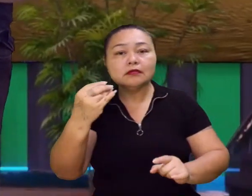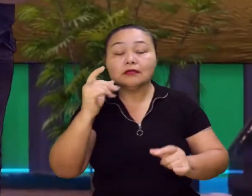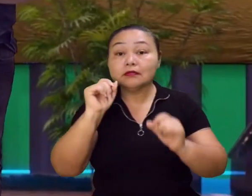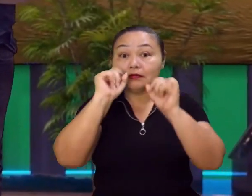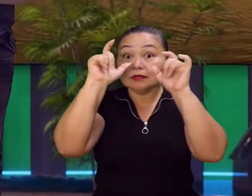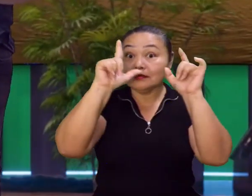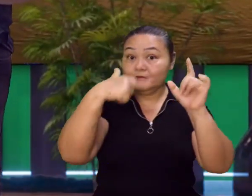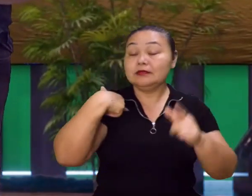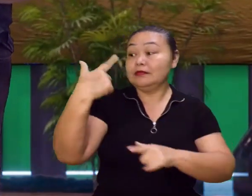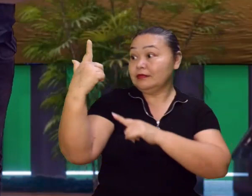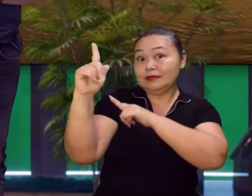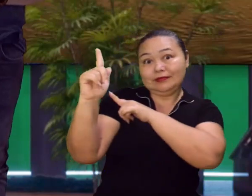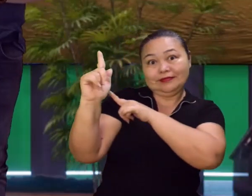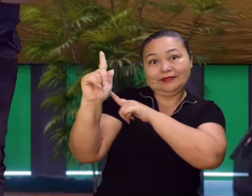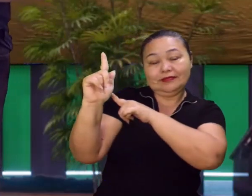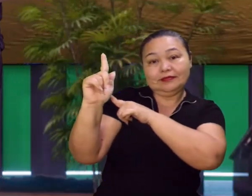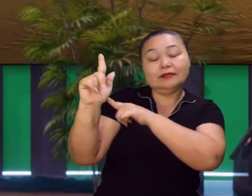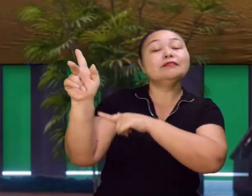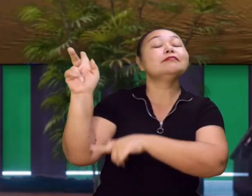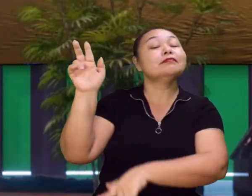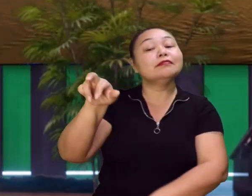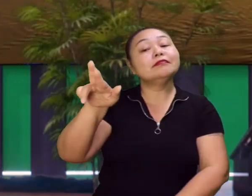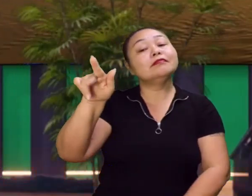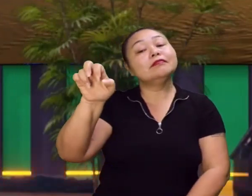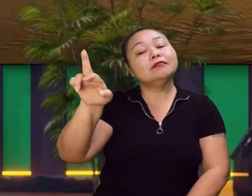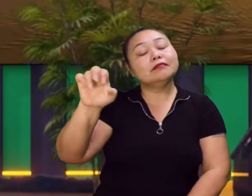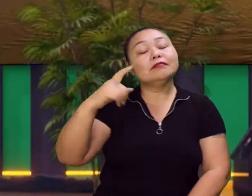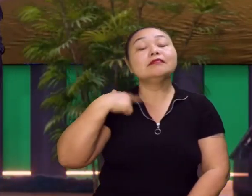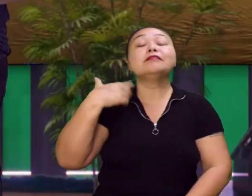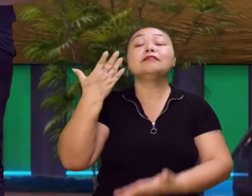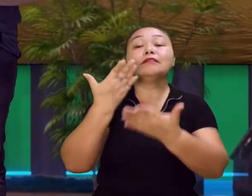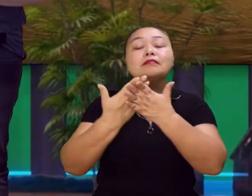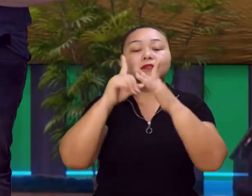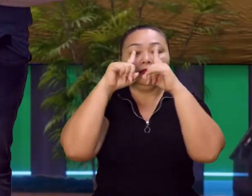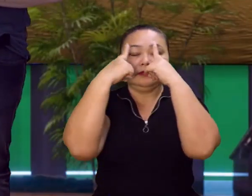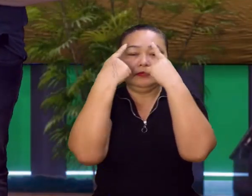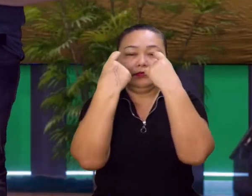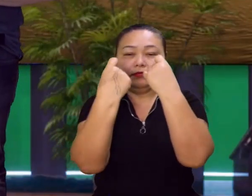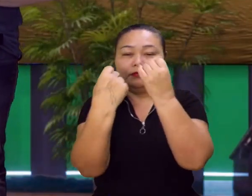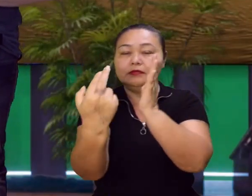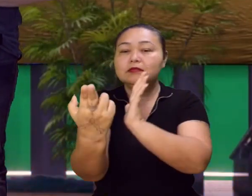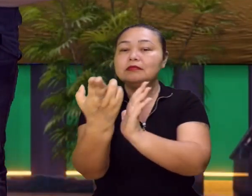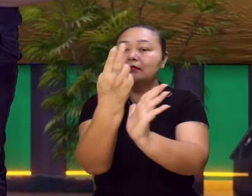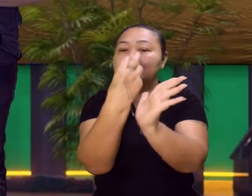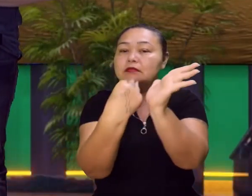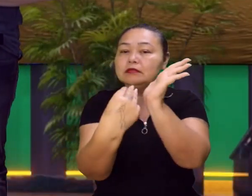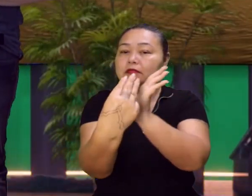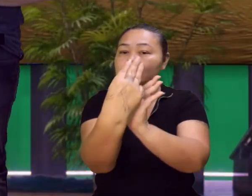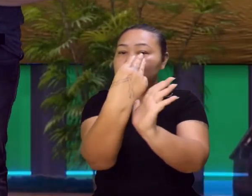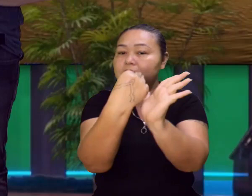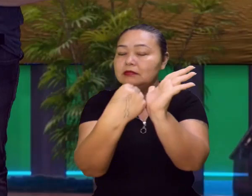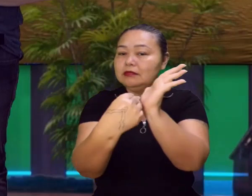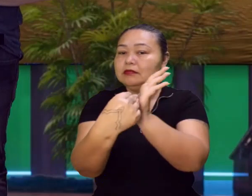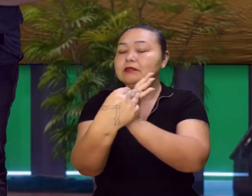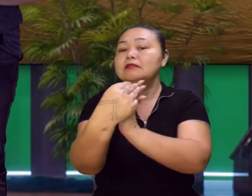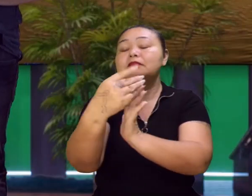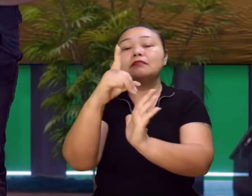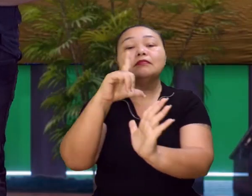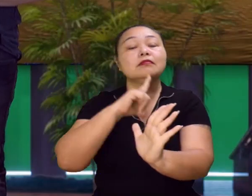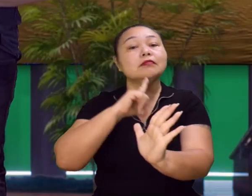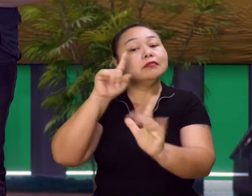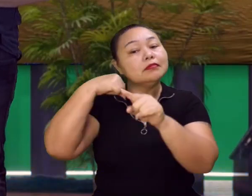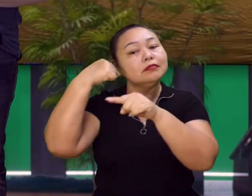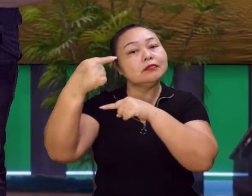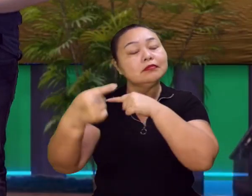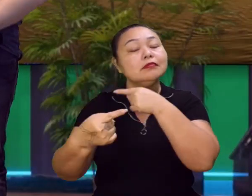na geografia. Rogério, realmente é uma aula muito interessante, né? Cartografia. Inclusive, a gente vai